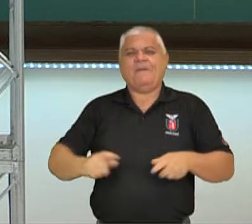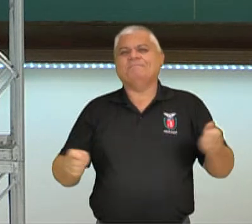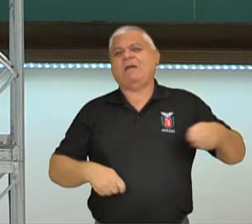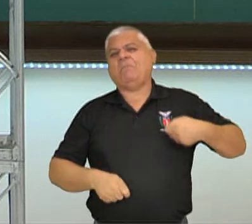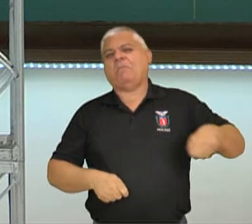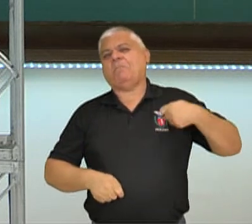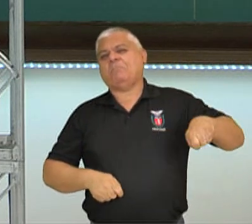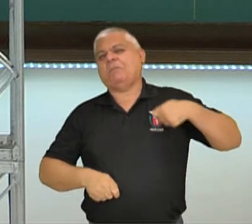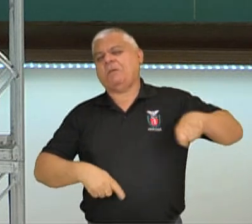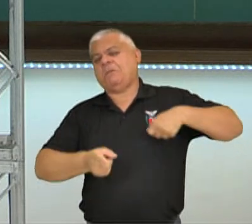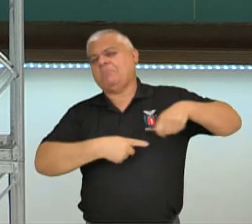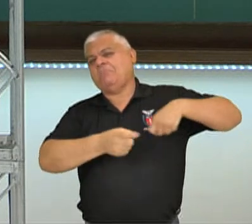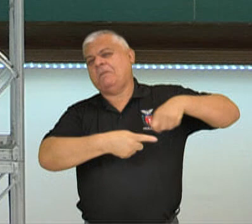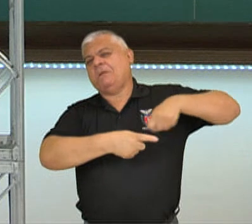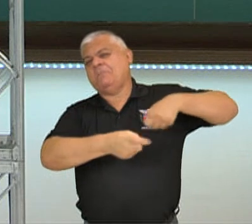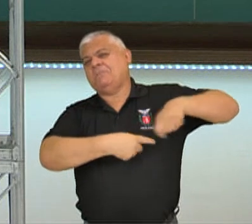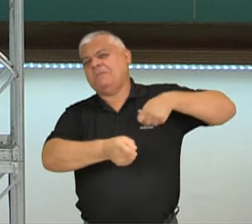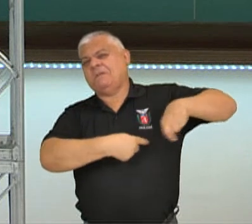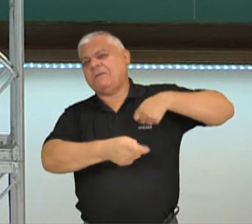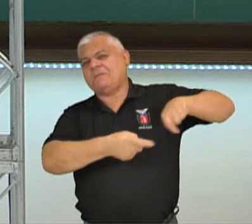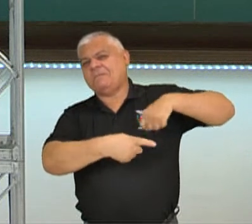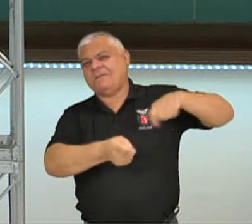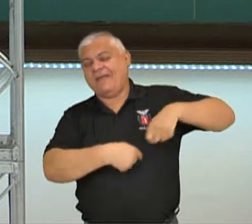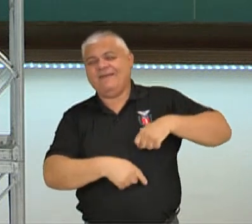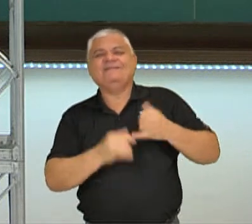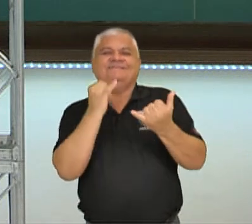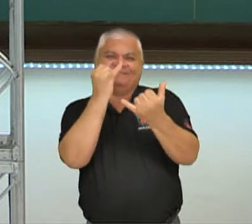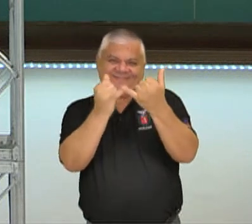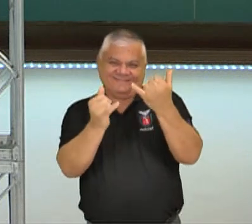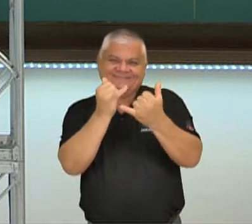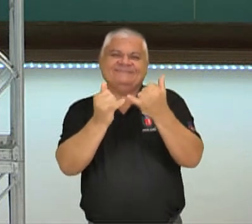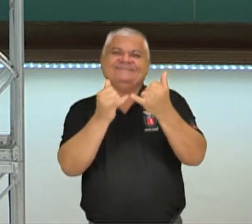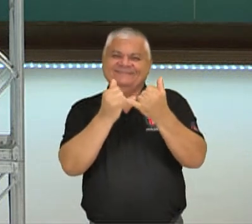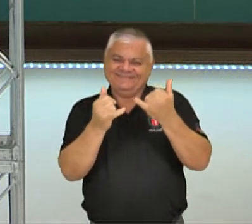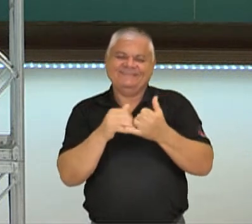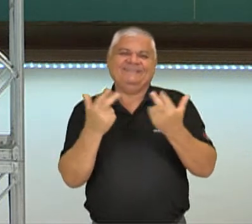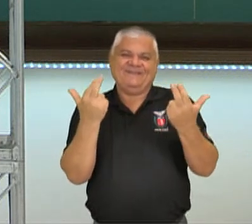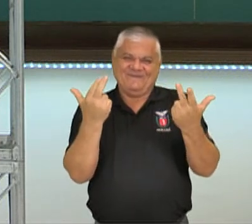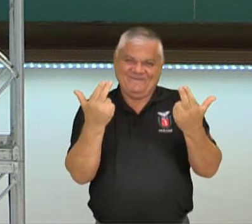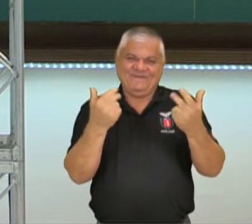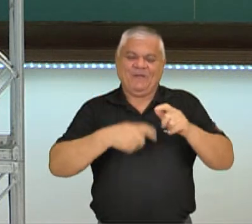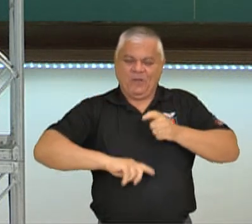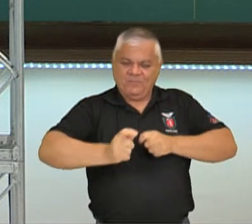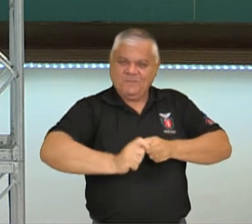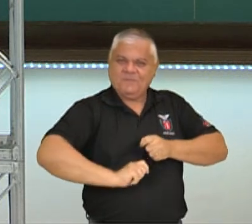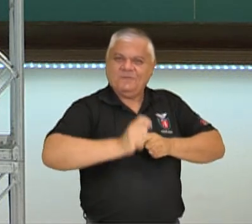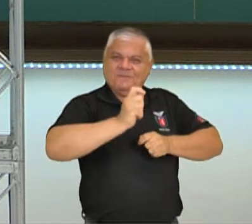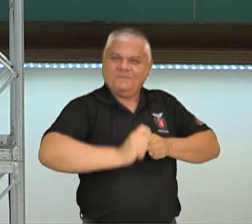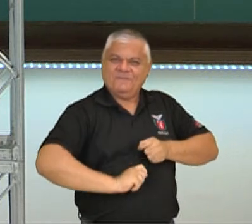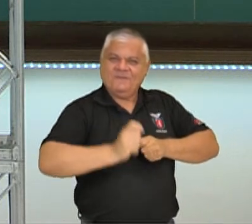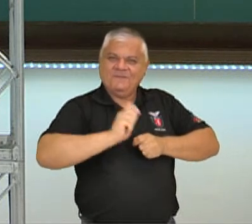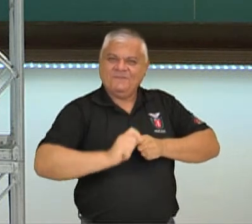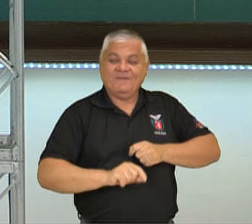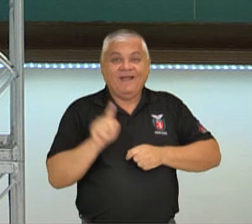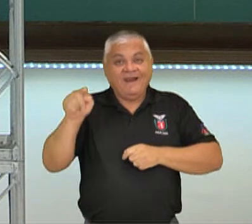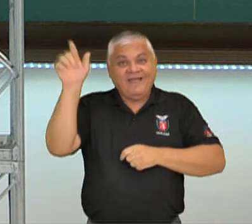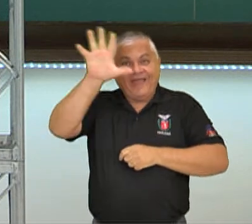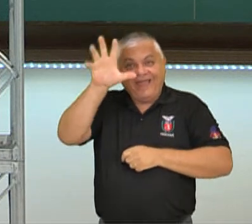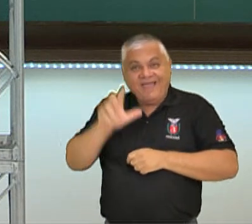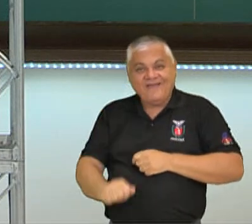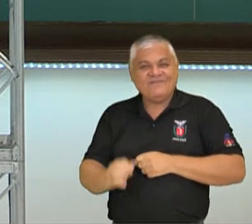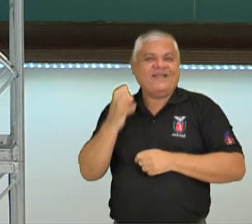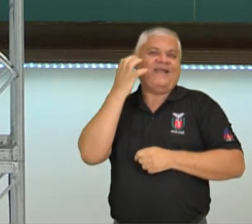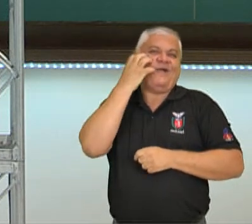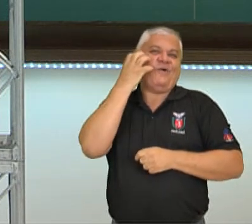plaqueta assim, né? Fazendo um barulho? Então era mais ou menos isso que esses vendedores faziam lá na Angola, só que eles usavam o